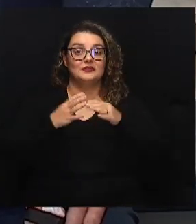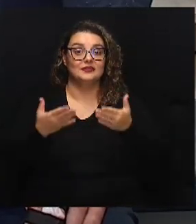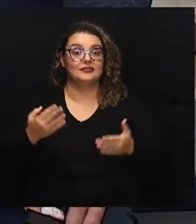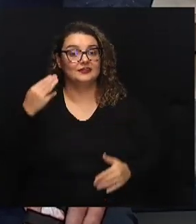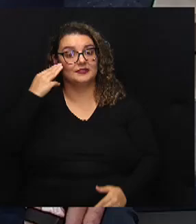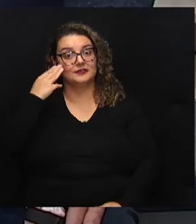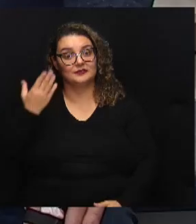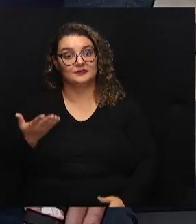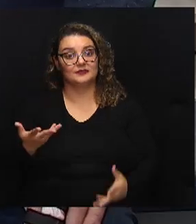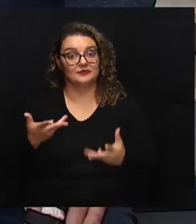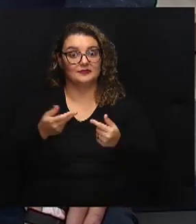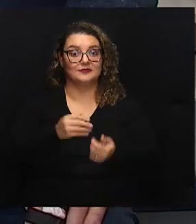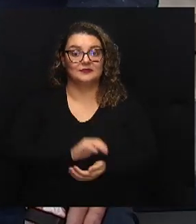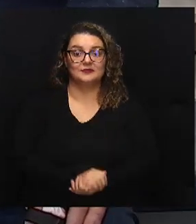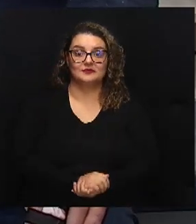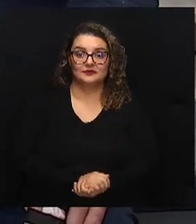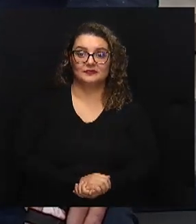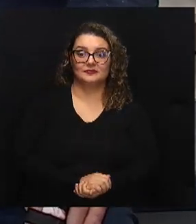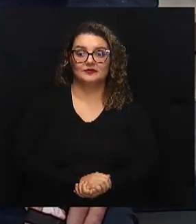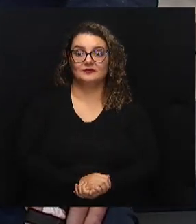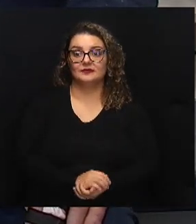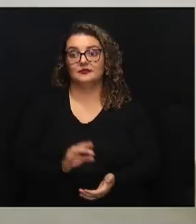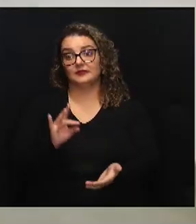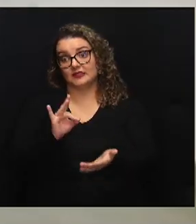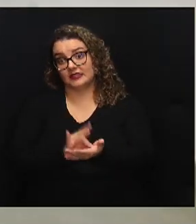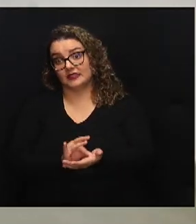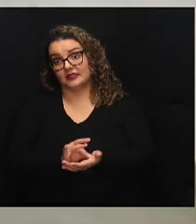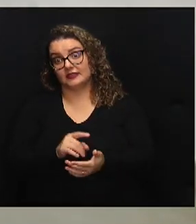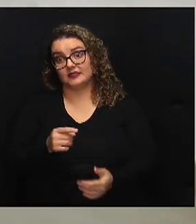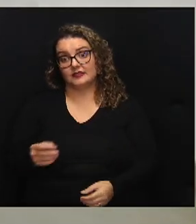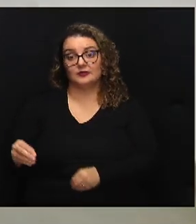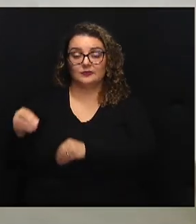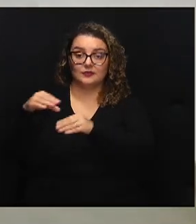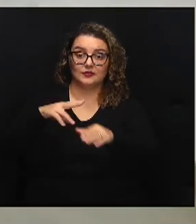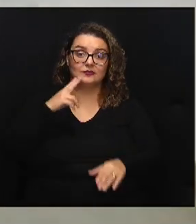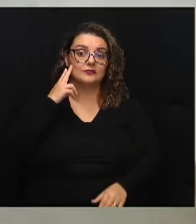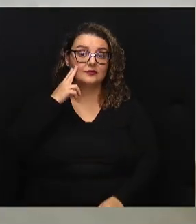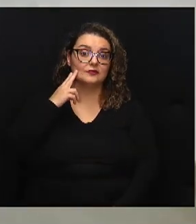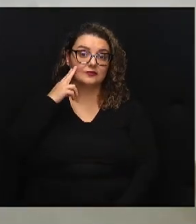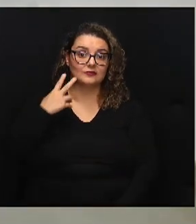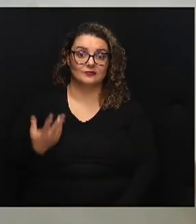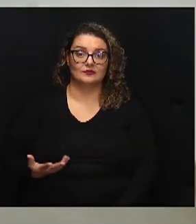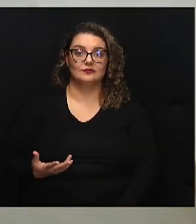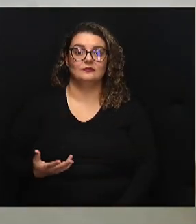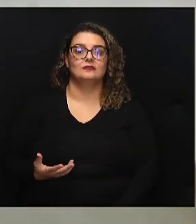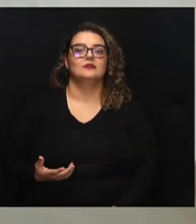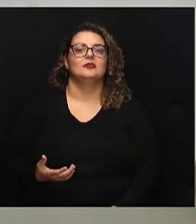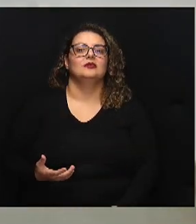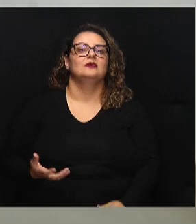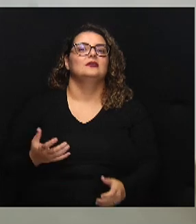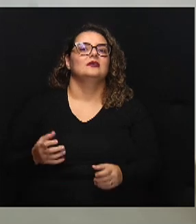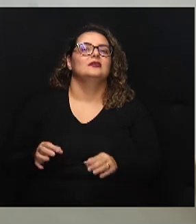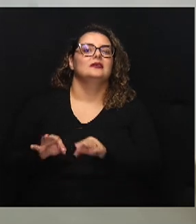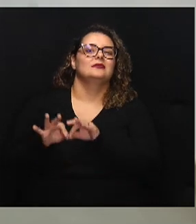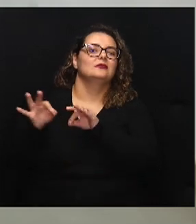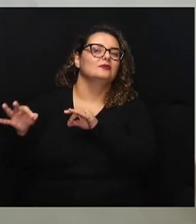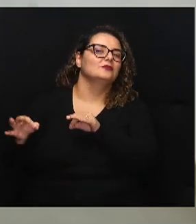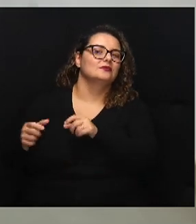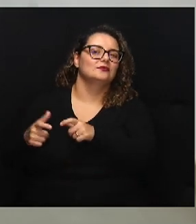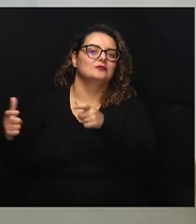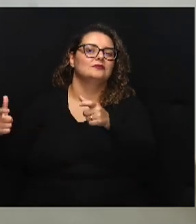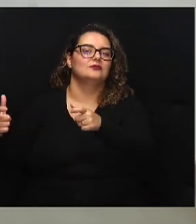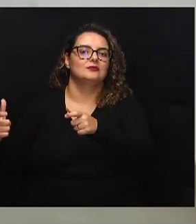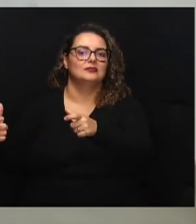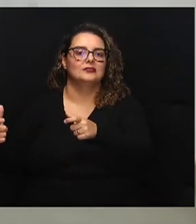memorial incrível aqui? Na realidade, eu vim para Vinhedo porque eu queria sair do grande centro. Eu morei 35 anos em São